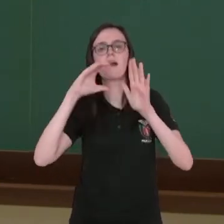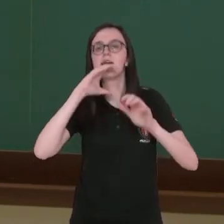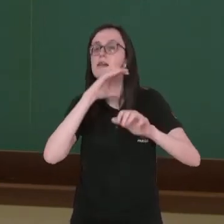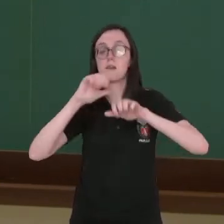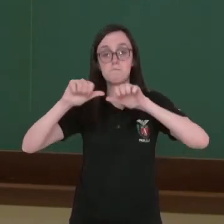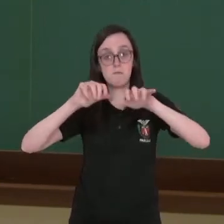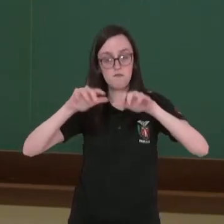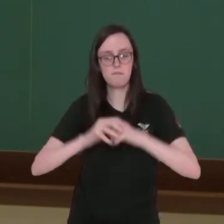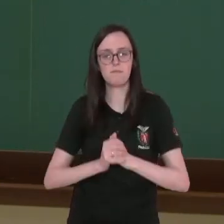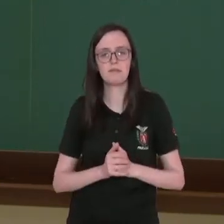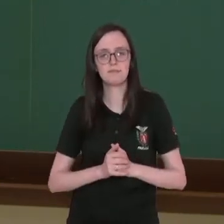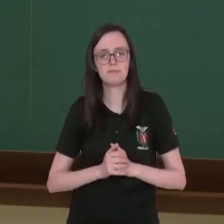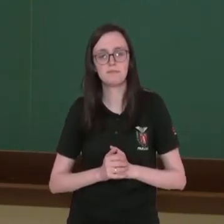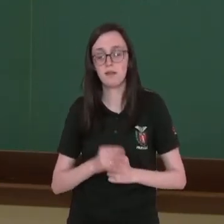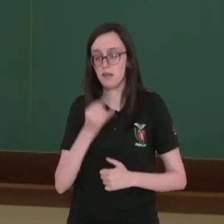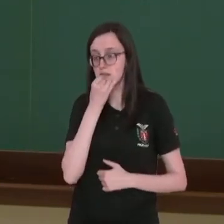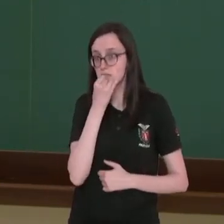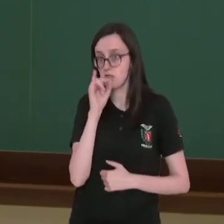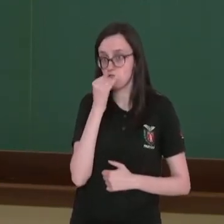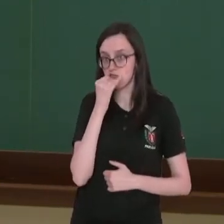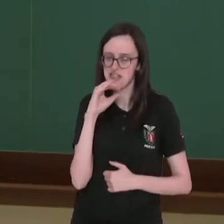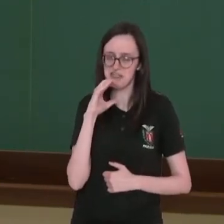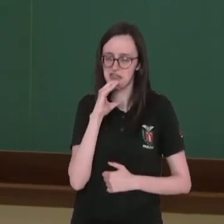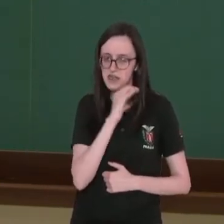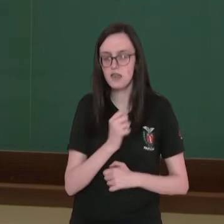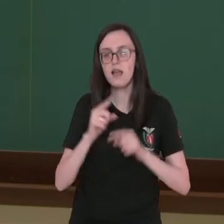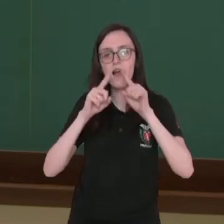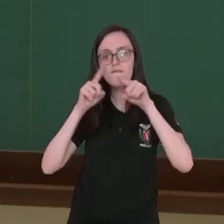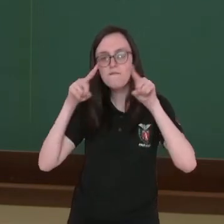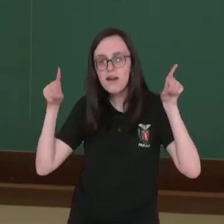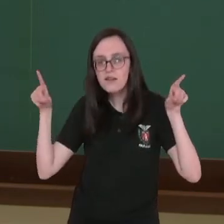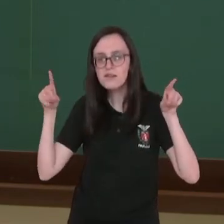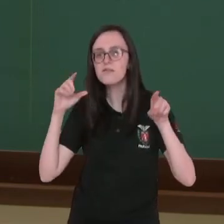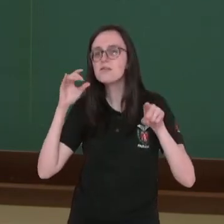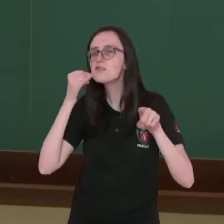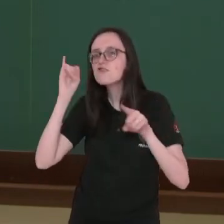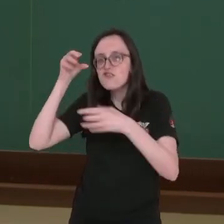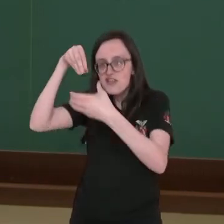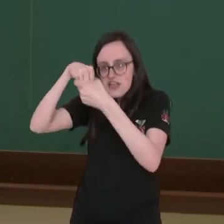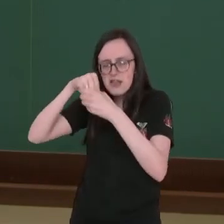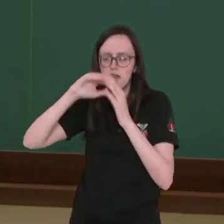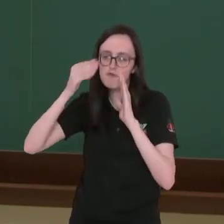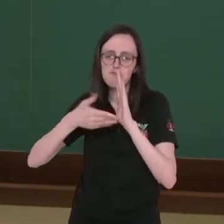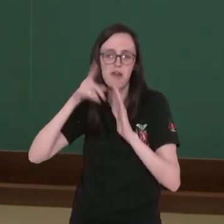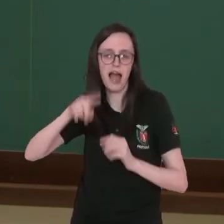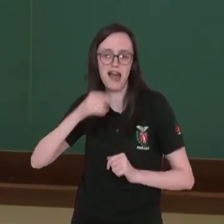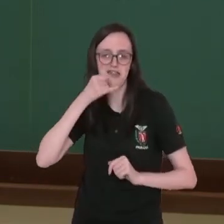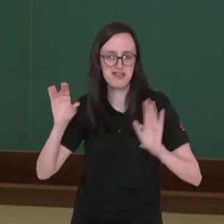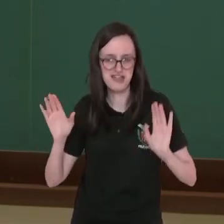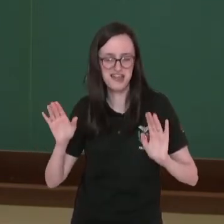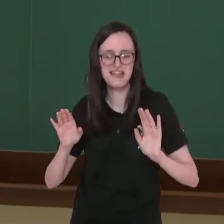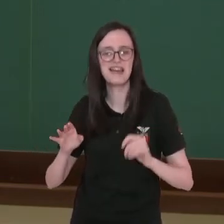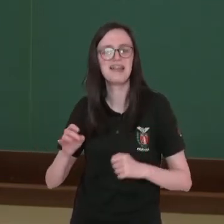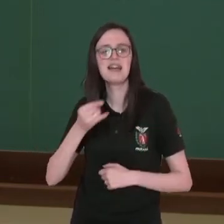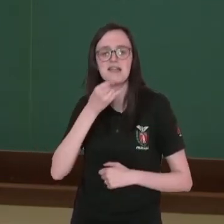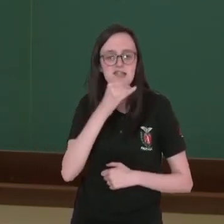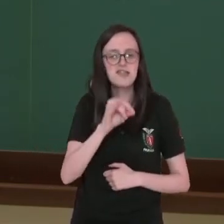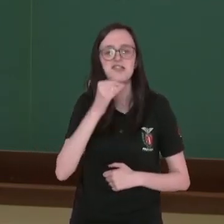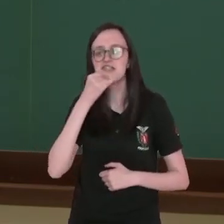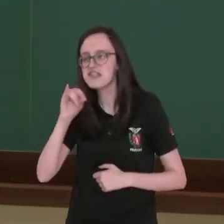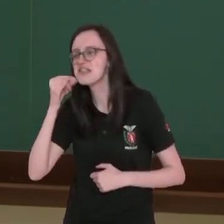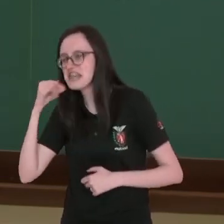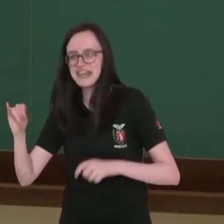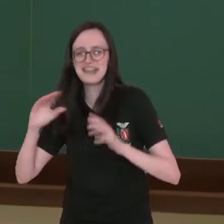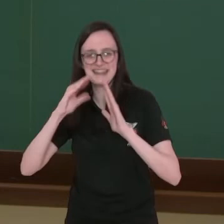termodinâmica. O que é energia, que é o calor, ou a variação de energia interna, que é tudo energia, né, pessoal? Energia é igual a energia, mais energia,